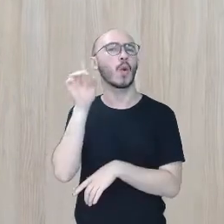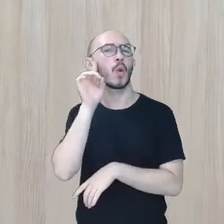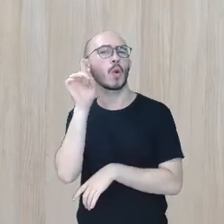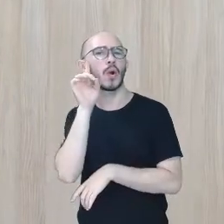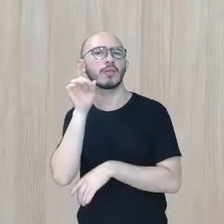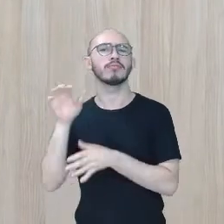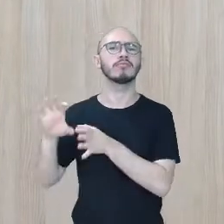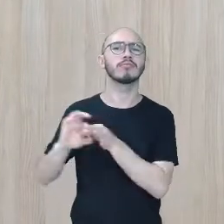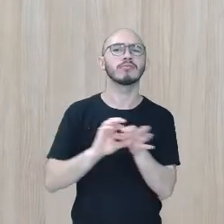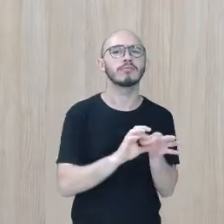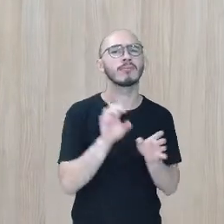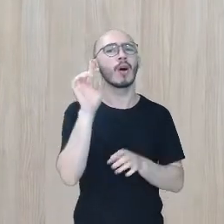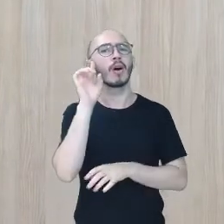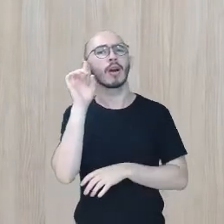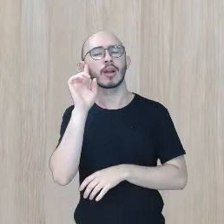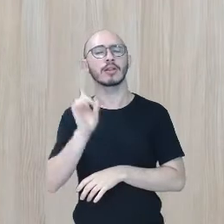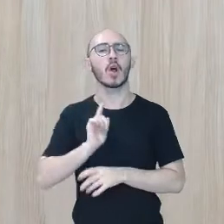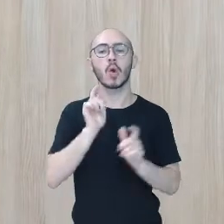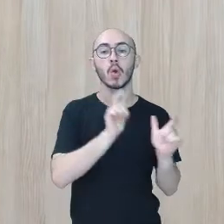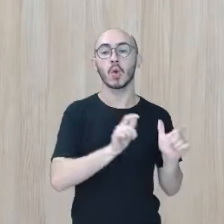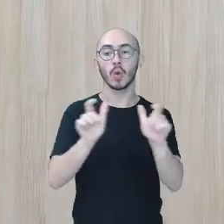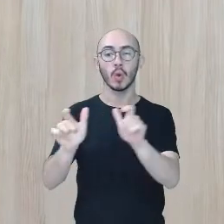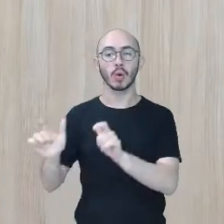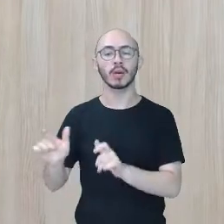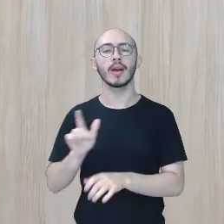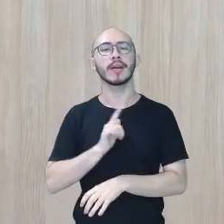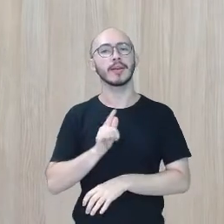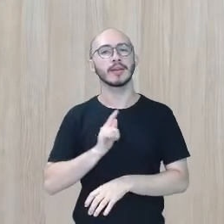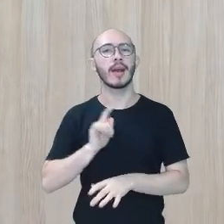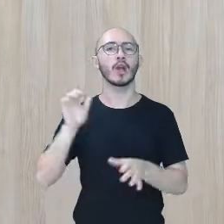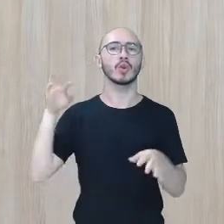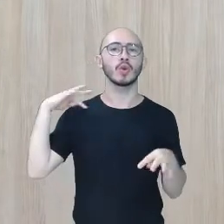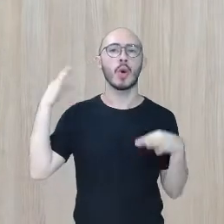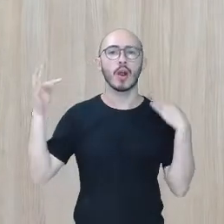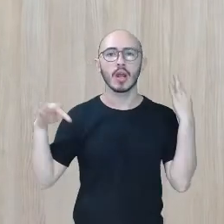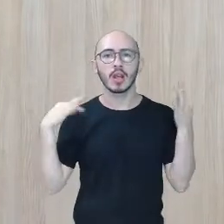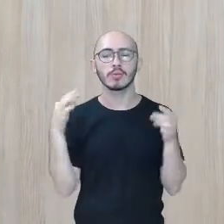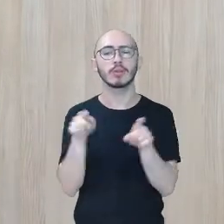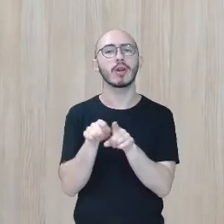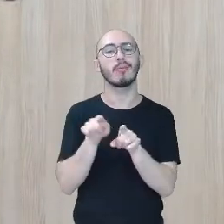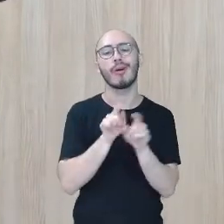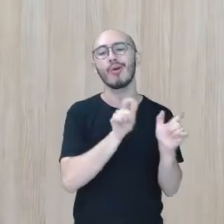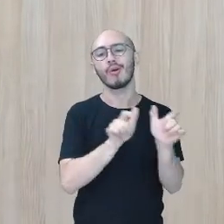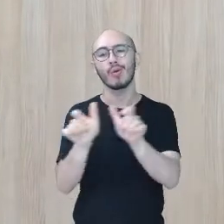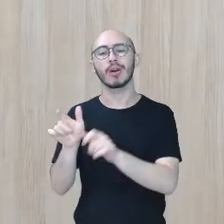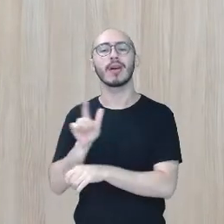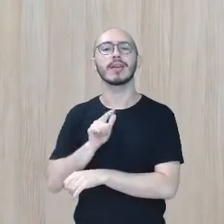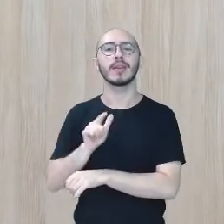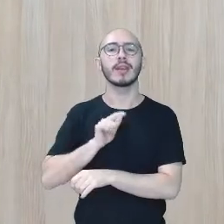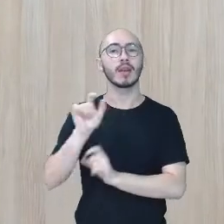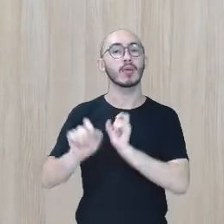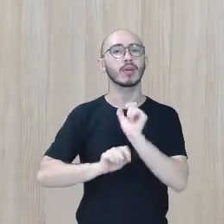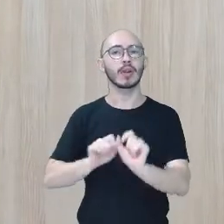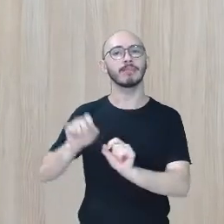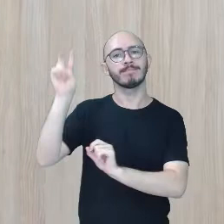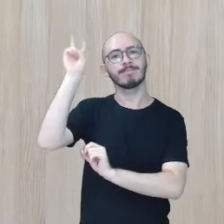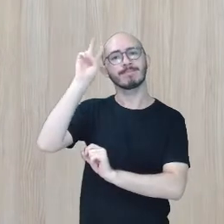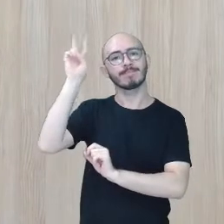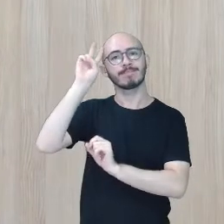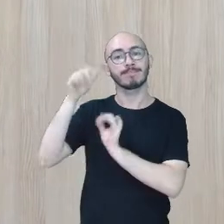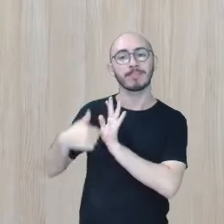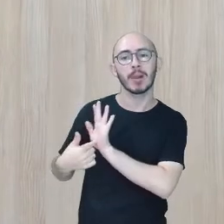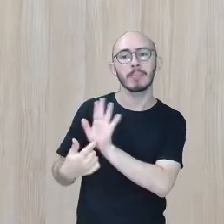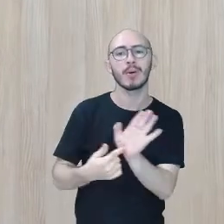cotidiano, perspectiva, né, dos locais, né, de turismo, dos locais que trazem, né, história, né, da